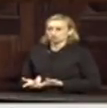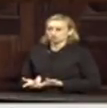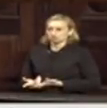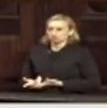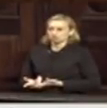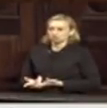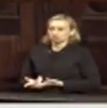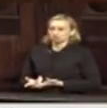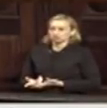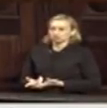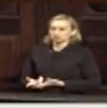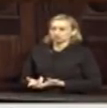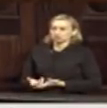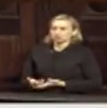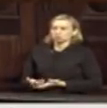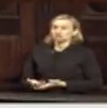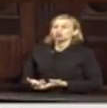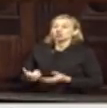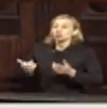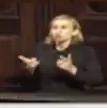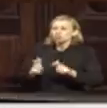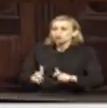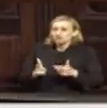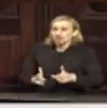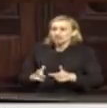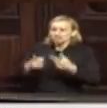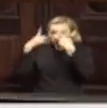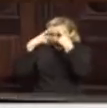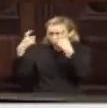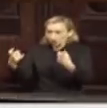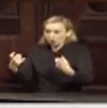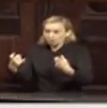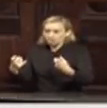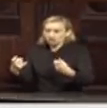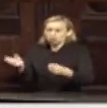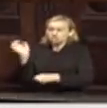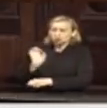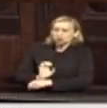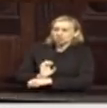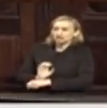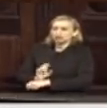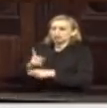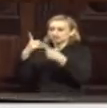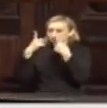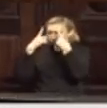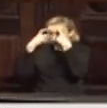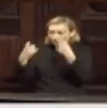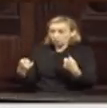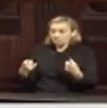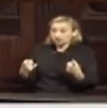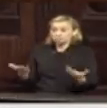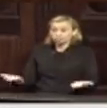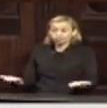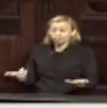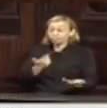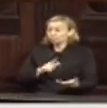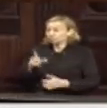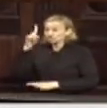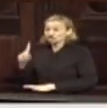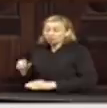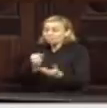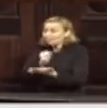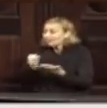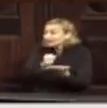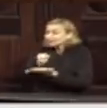lugares violentos. São sim, são os lugares onde o Estado é extremamente violento, porque não garante direitos básicos.